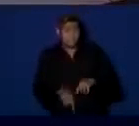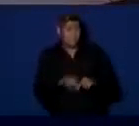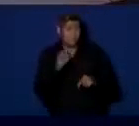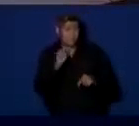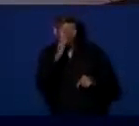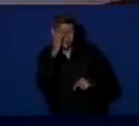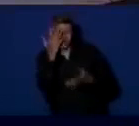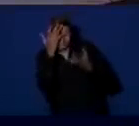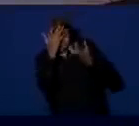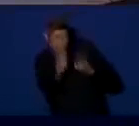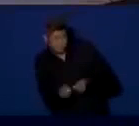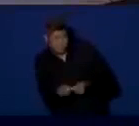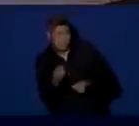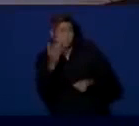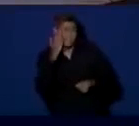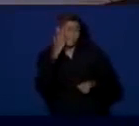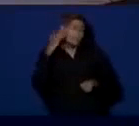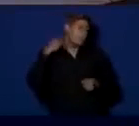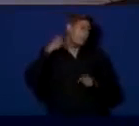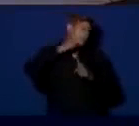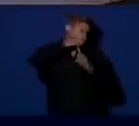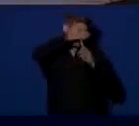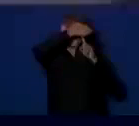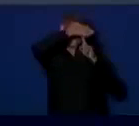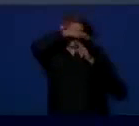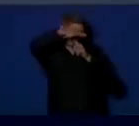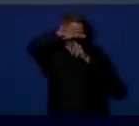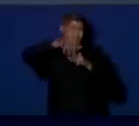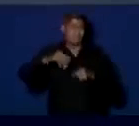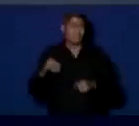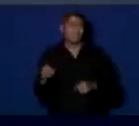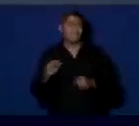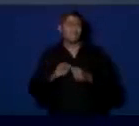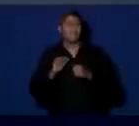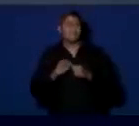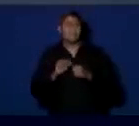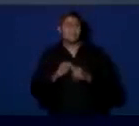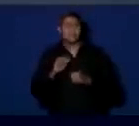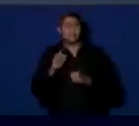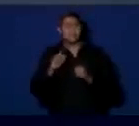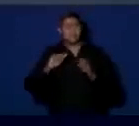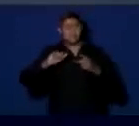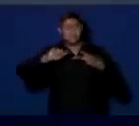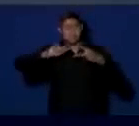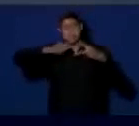descontada pelas pessoas. Você pega o que este Banco Central está fazendo. Pega o que foi o PIX